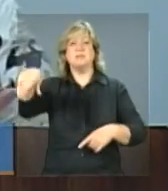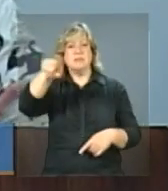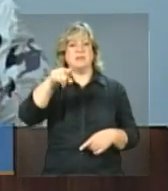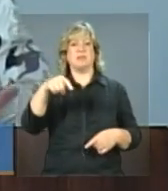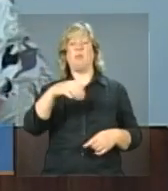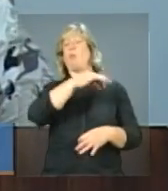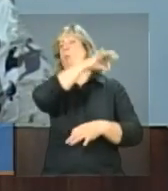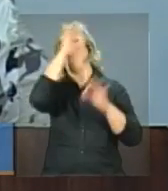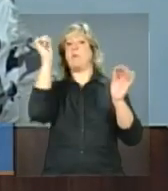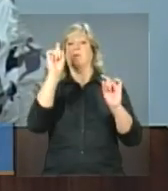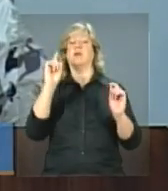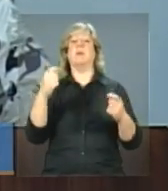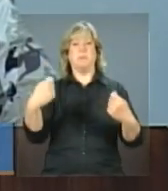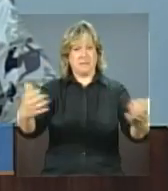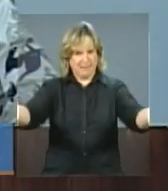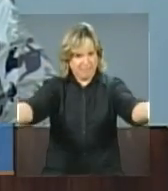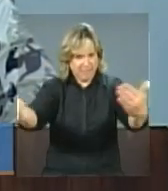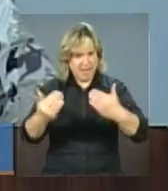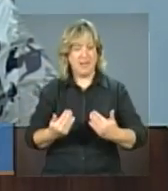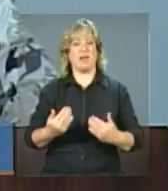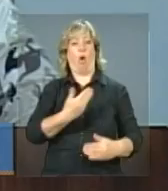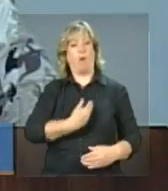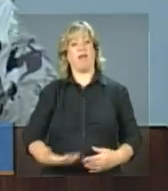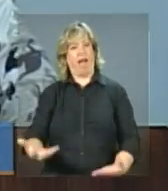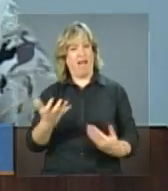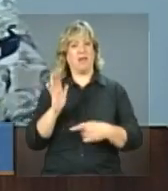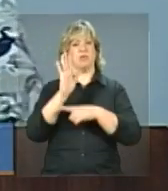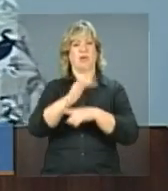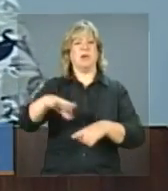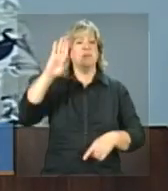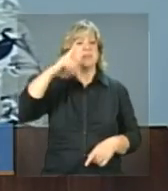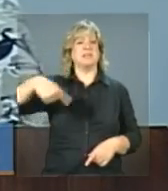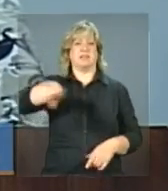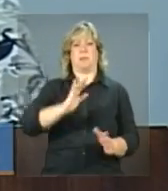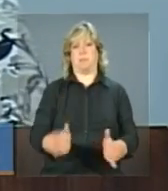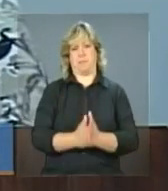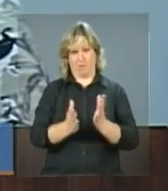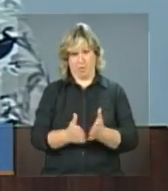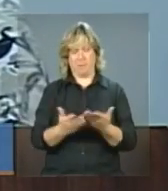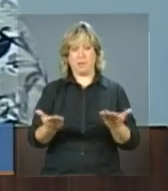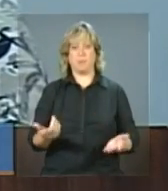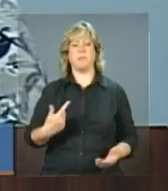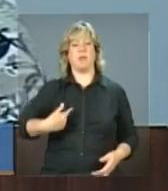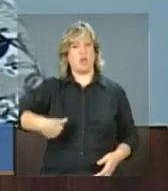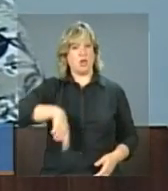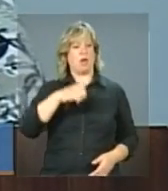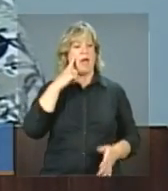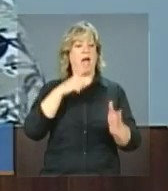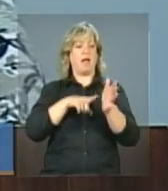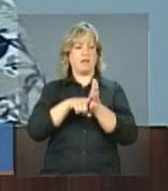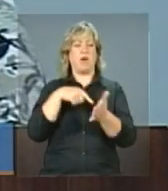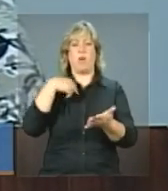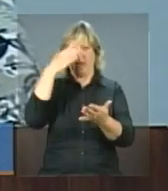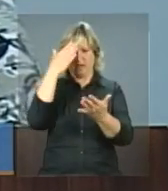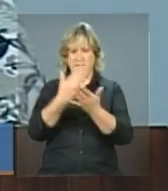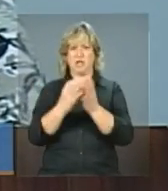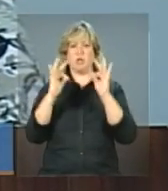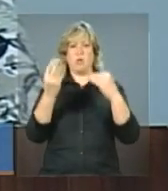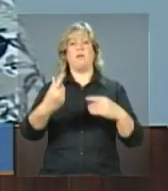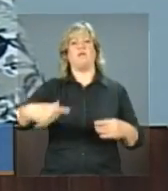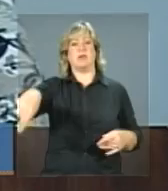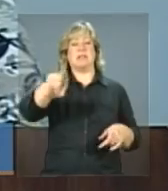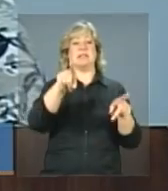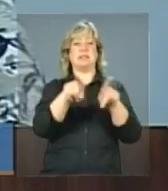atender, fundamentalmente, esses que são os que mais precisam. Nossa avaliação, e acredito que é de todos vocês que estão